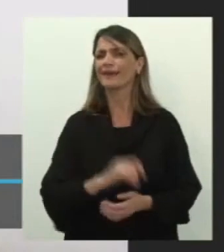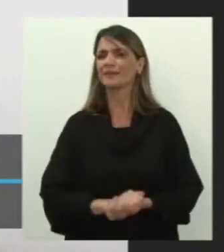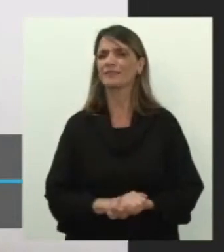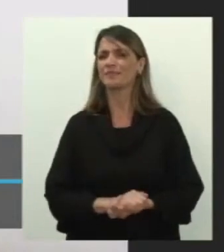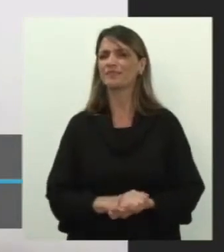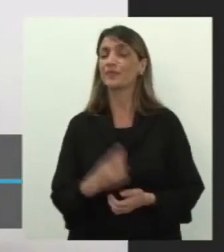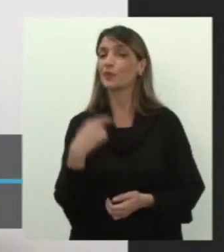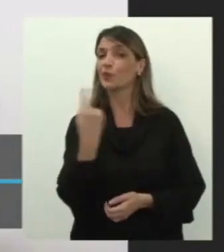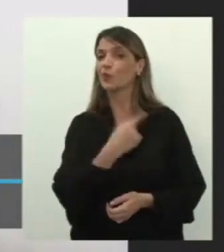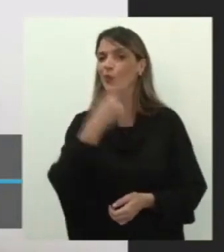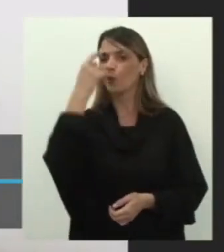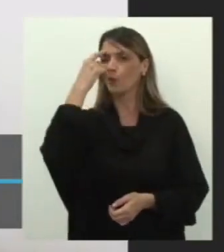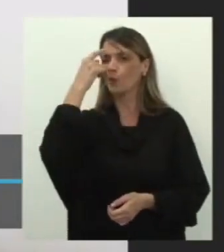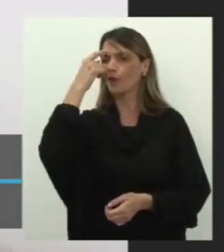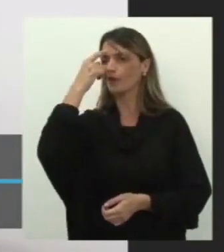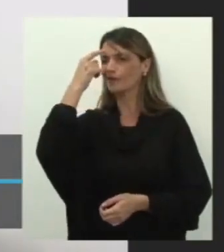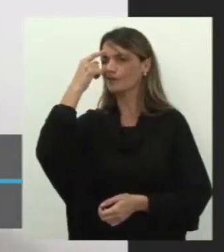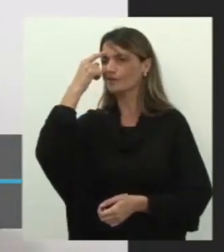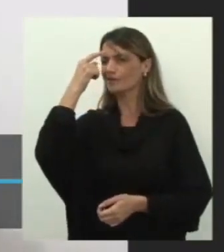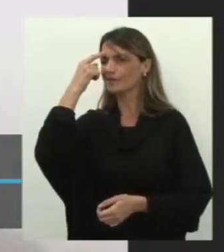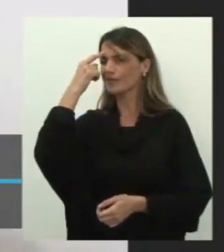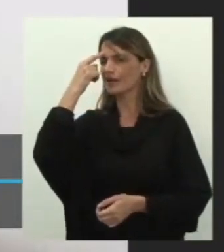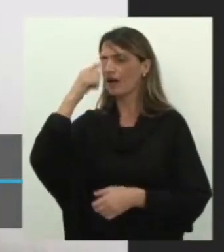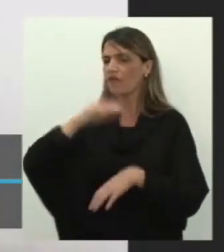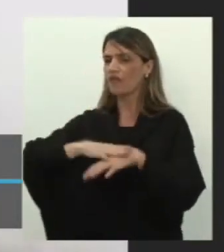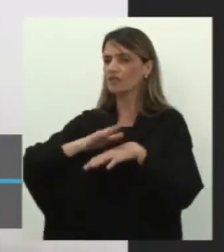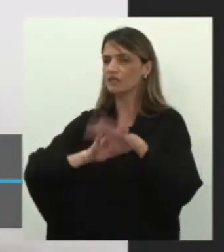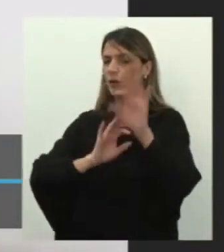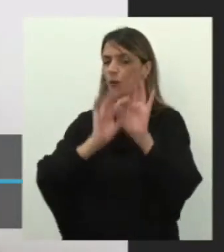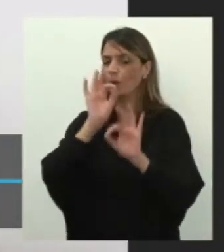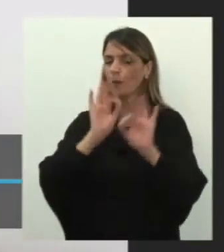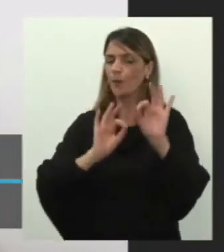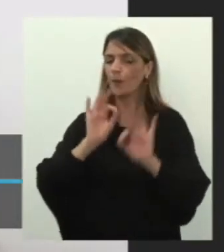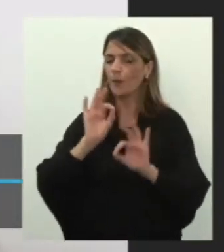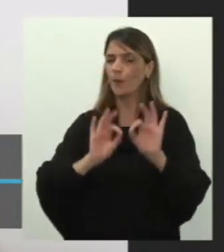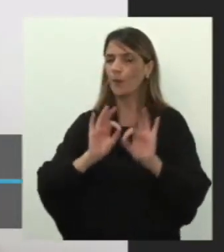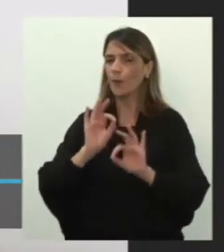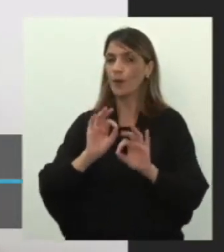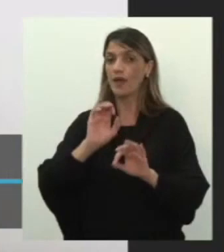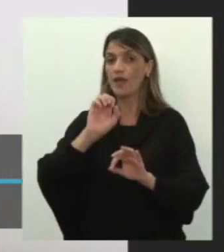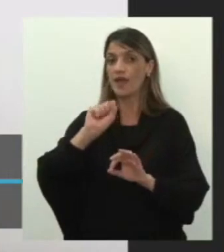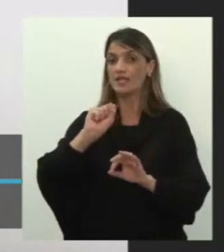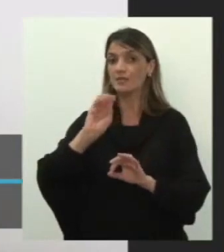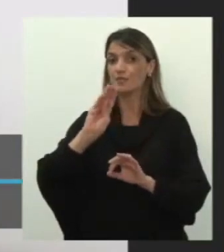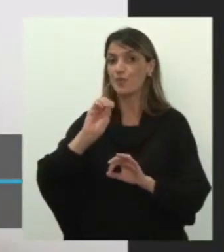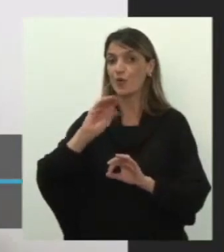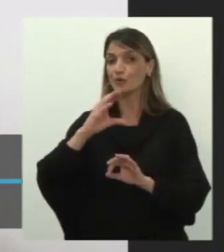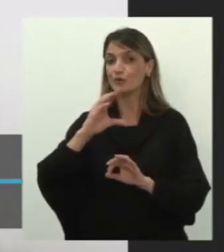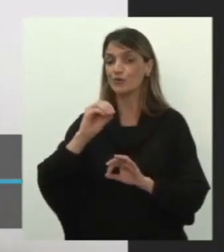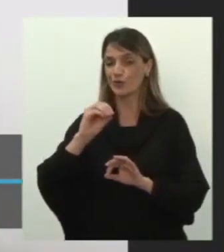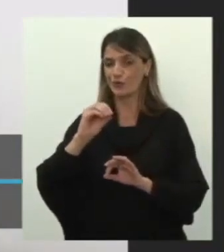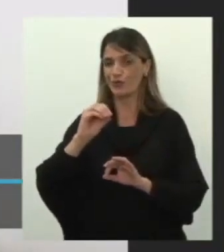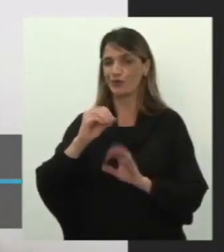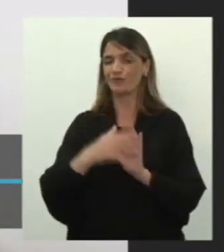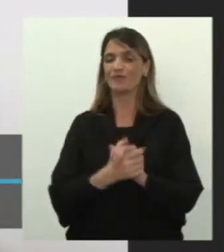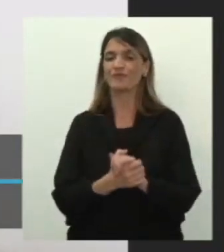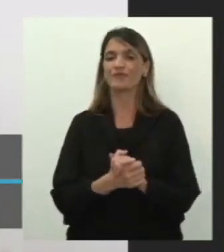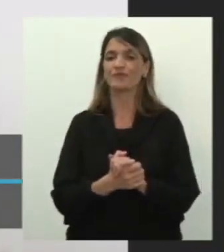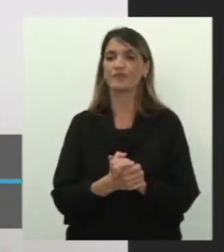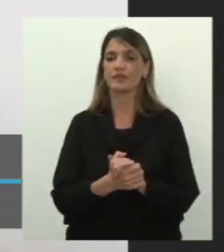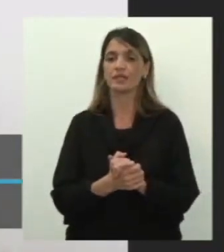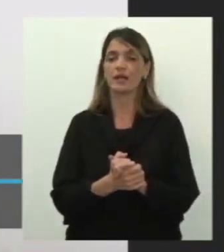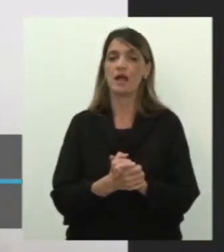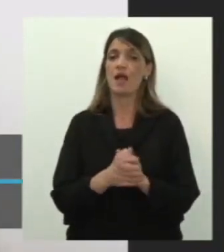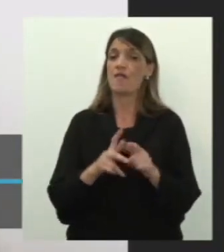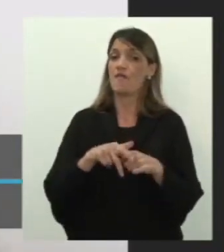pensarmos em fazer um esboço de um plano de aula, apenas um esboço, utilizando as ferramentas